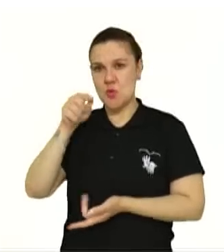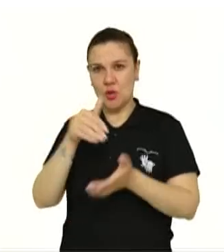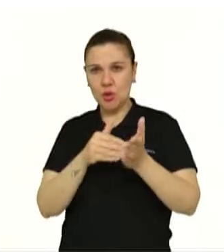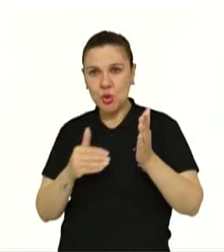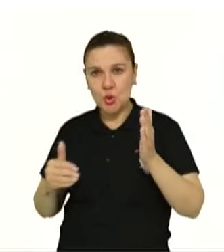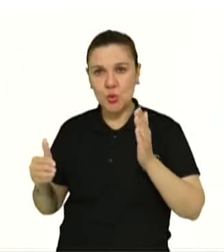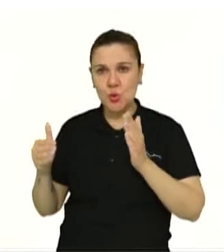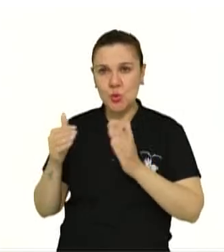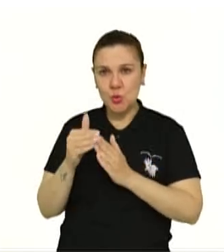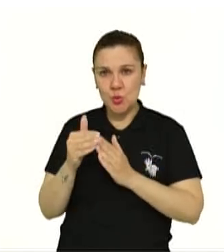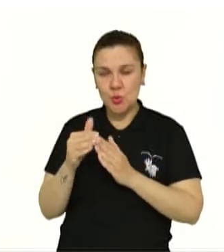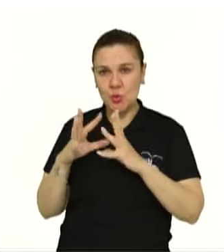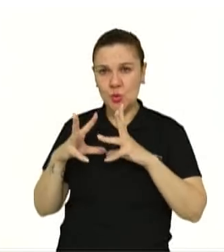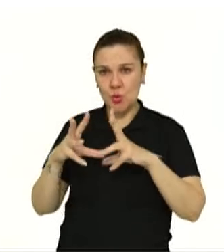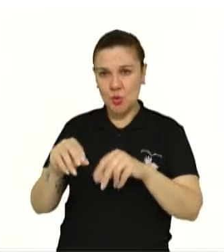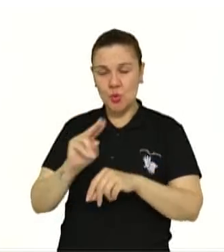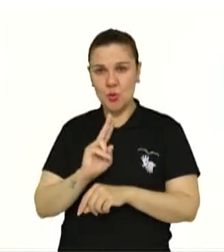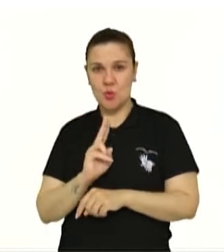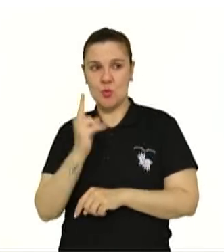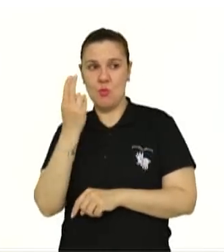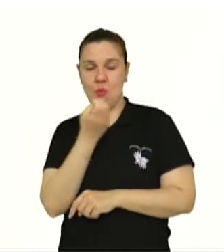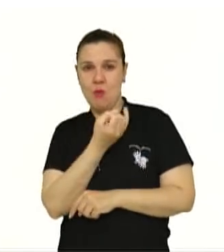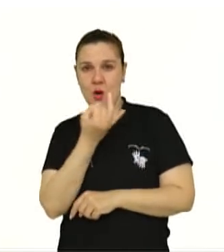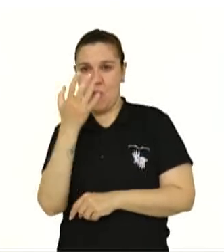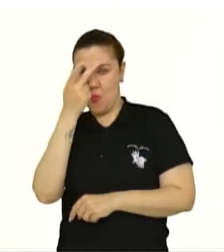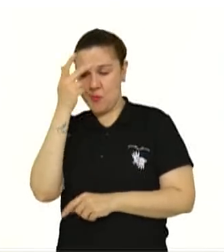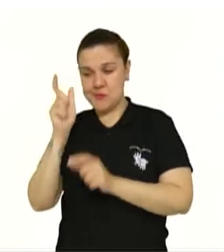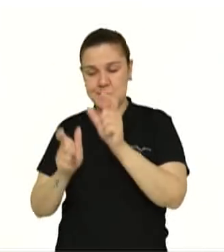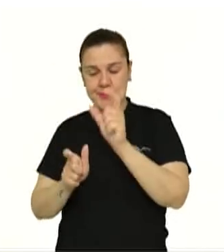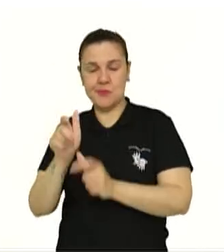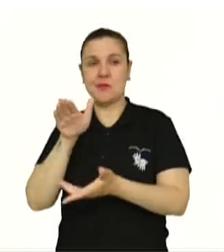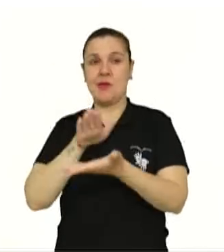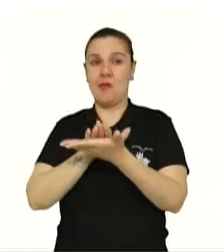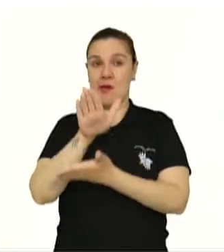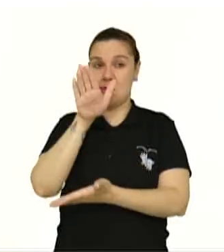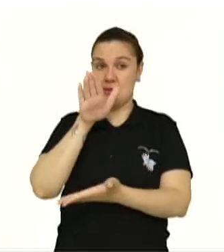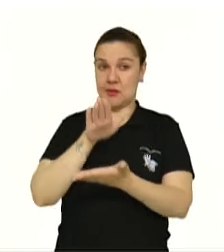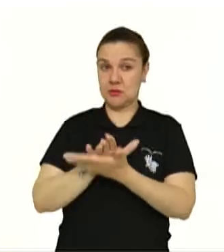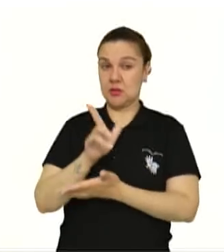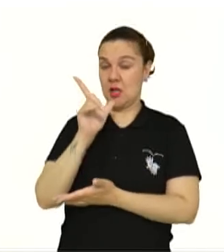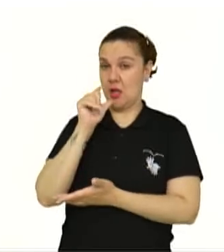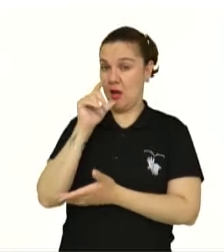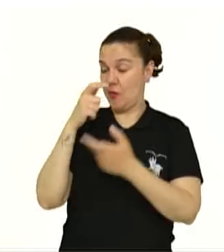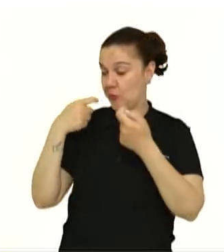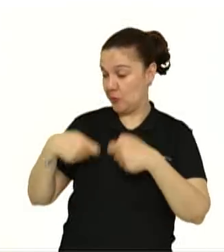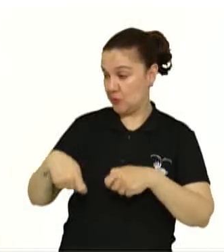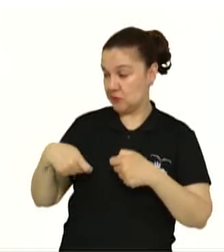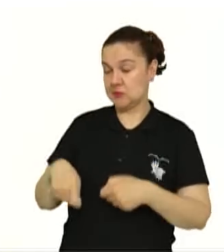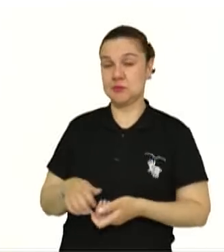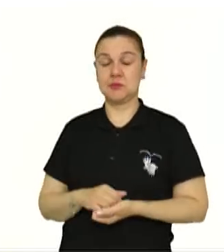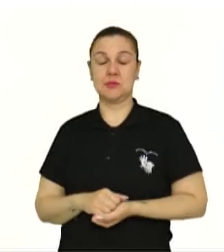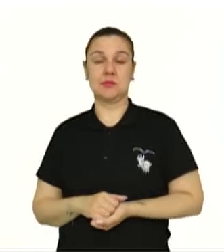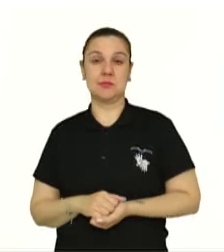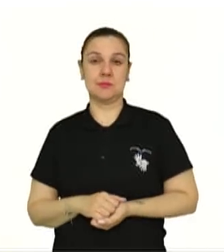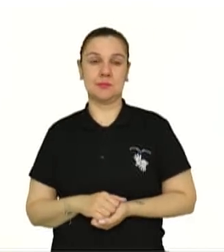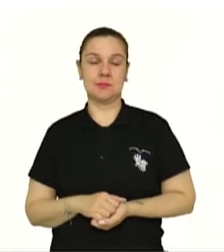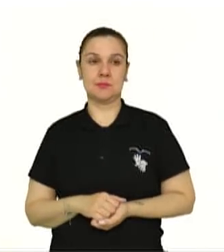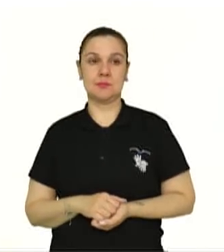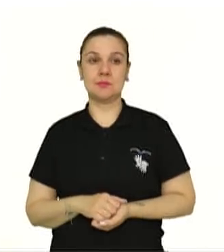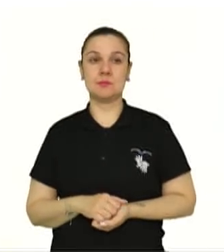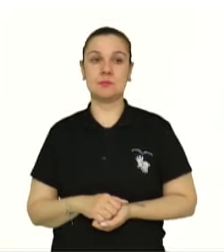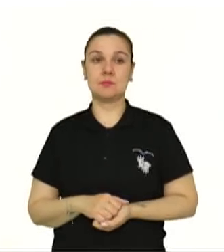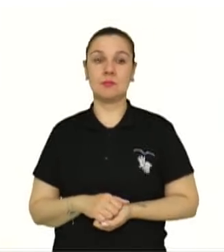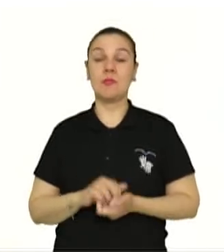para todo mundo ou apenas para aquelas pessoas que estão consumindo mais água do que deveriam?